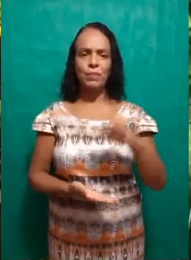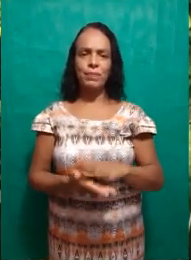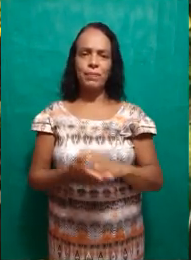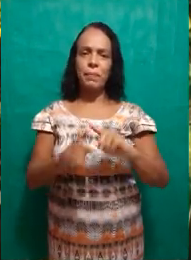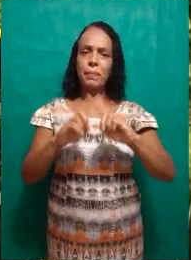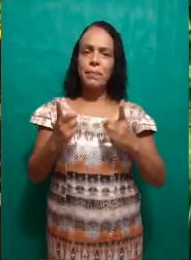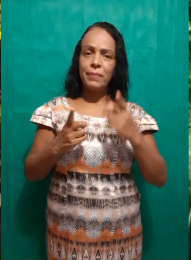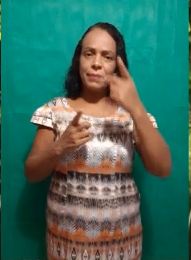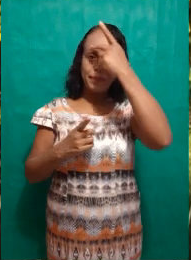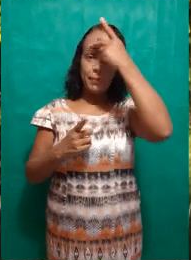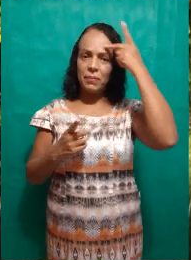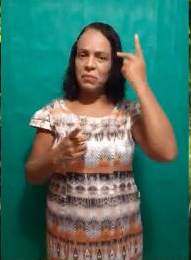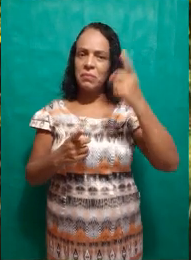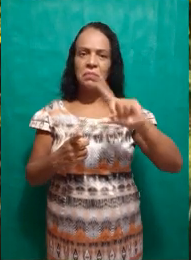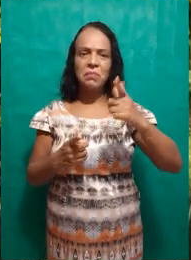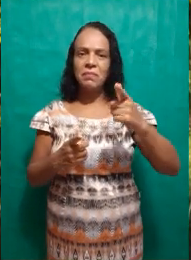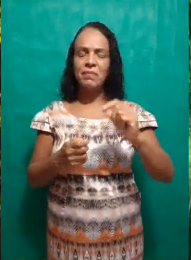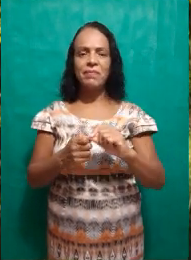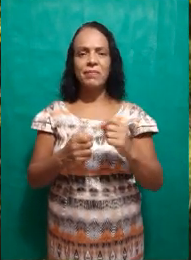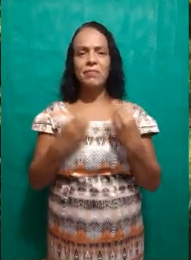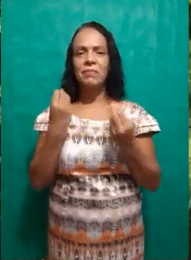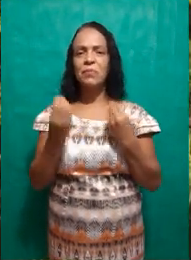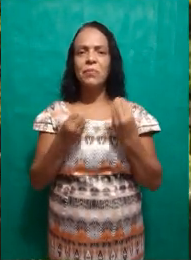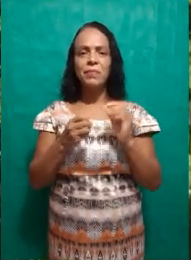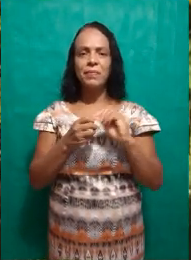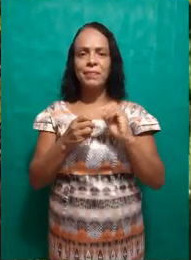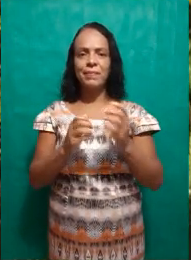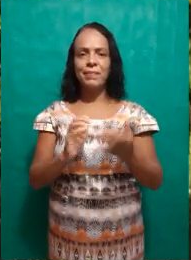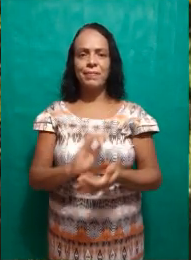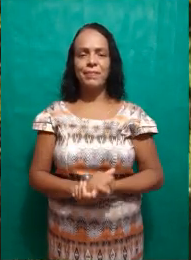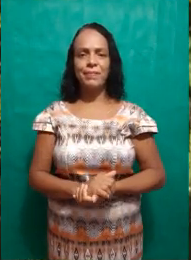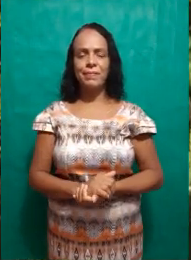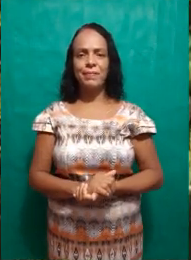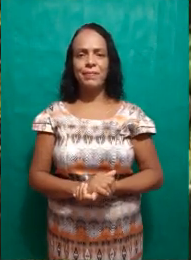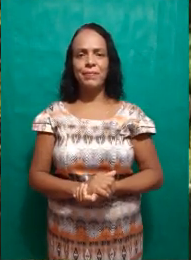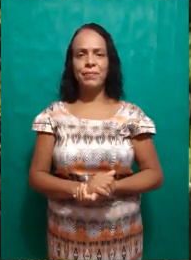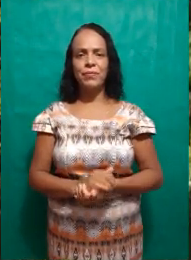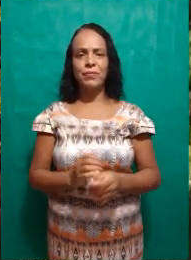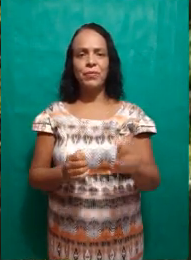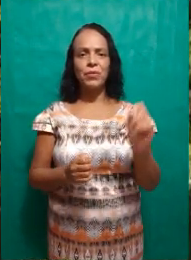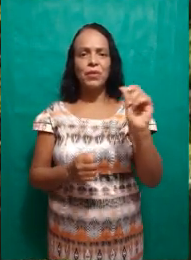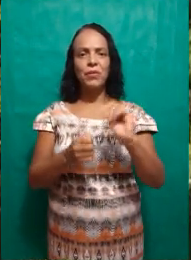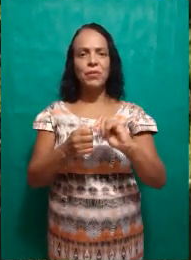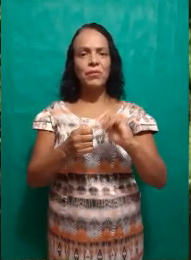se apropriava das condições que existia,